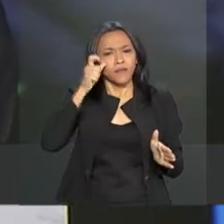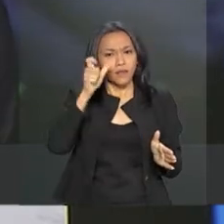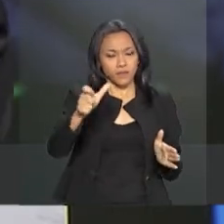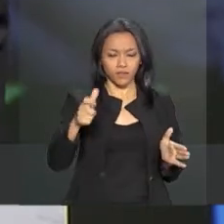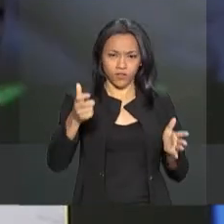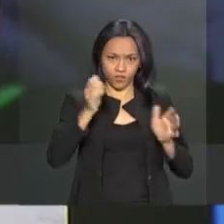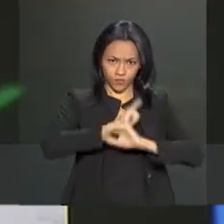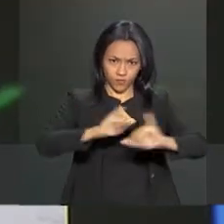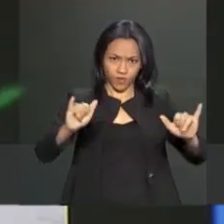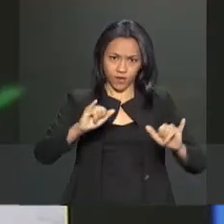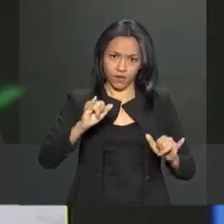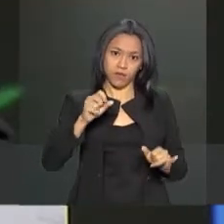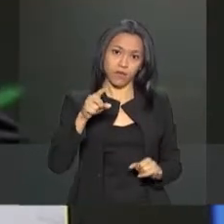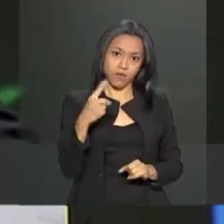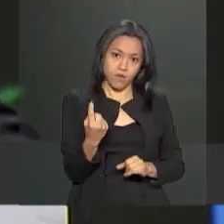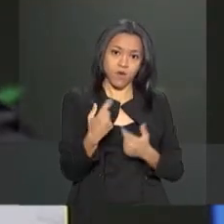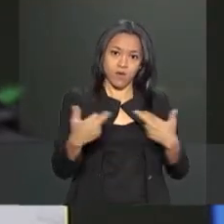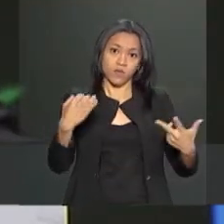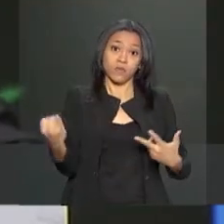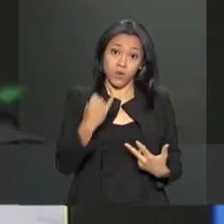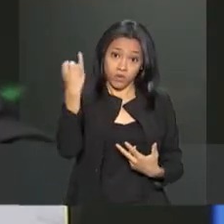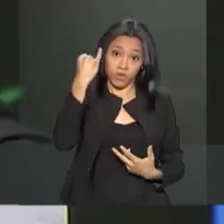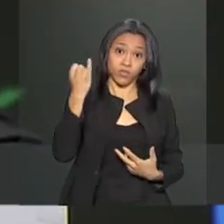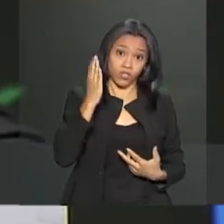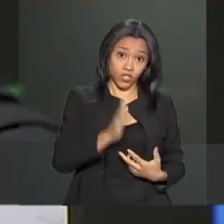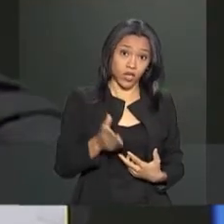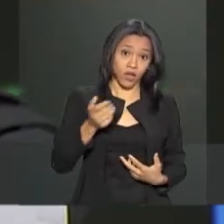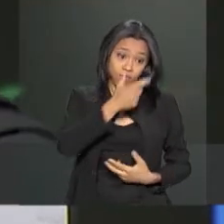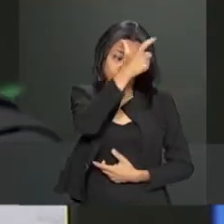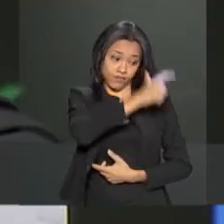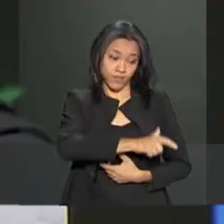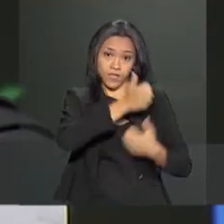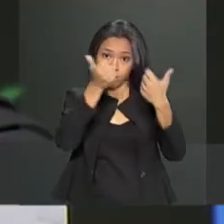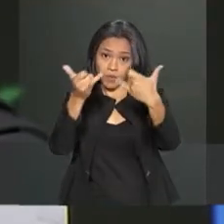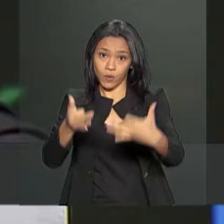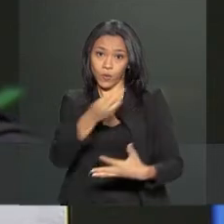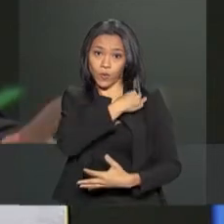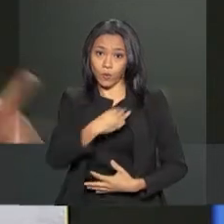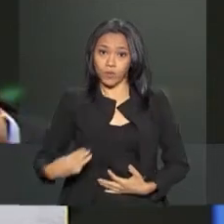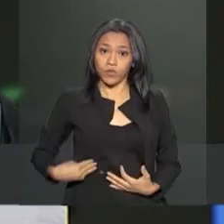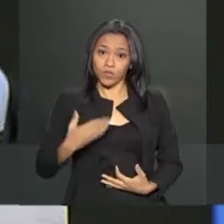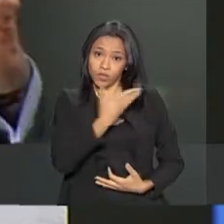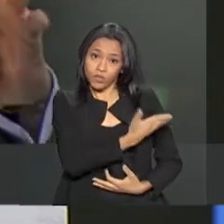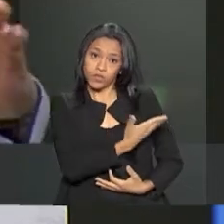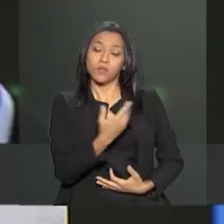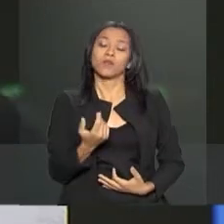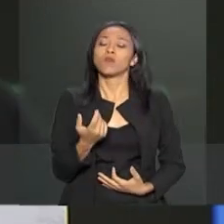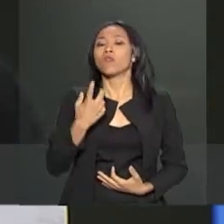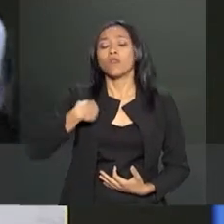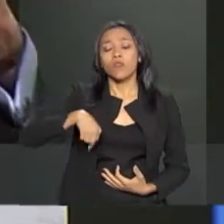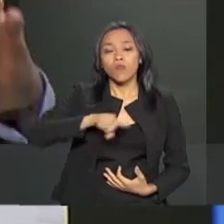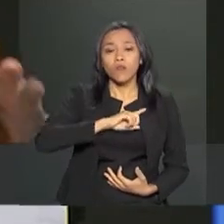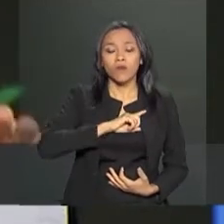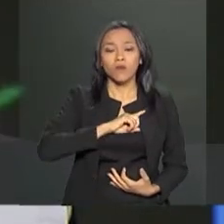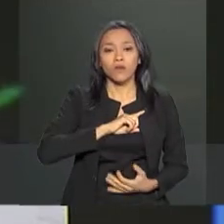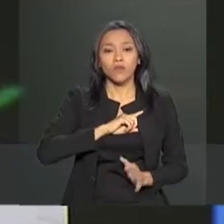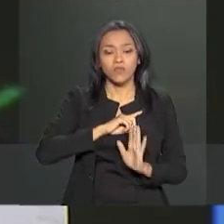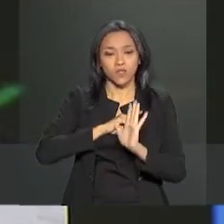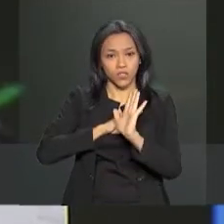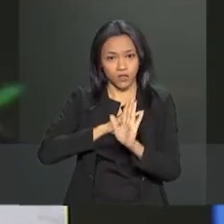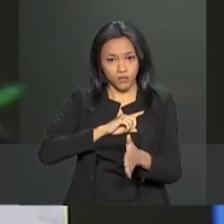precisamente neste momento, como revelou o Moreira Franco. Nós estávamos aparelhados